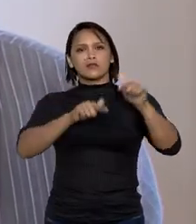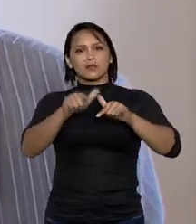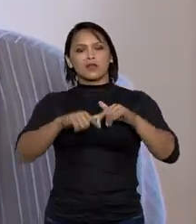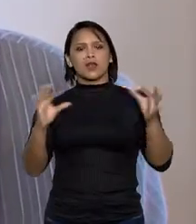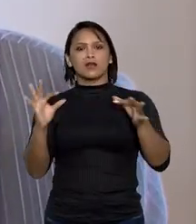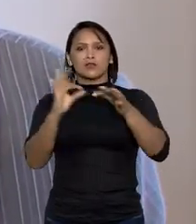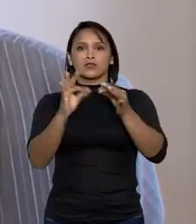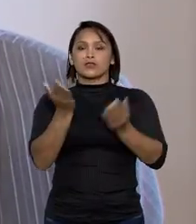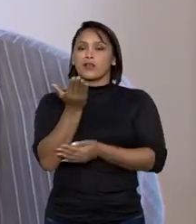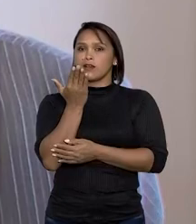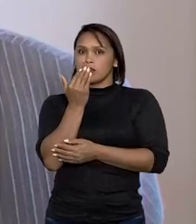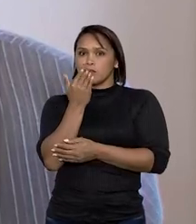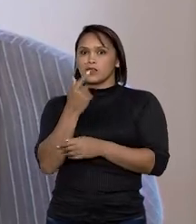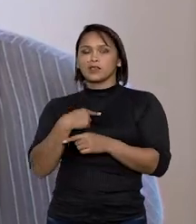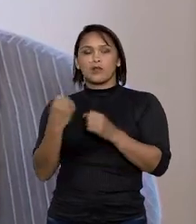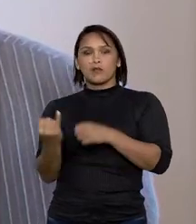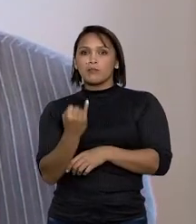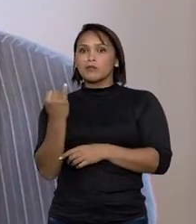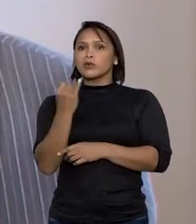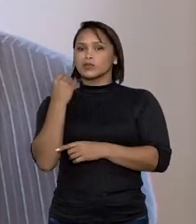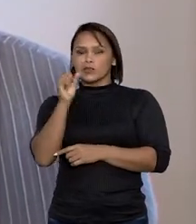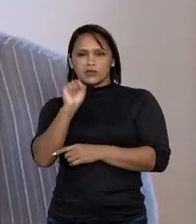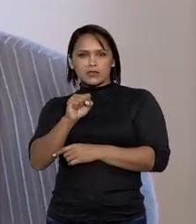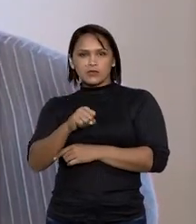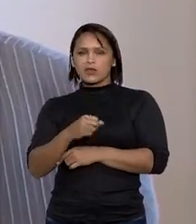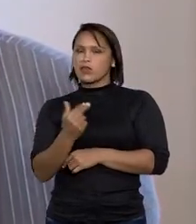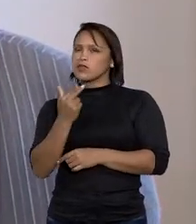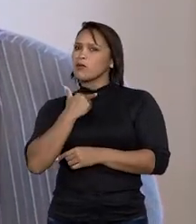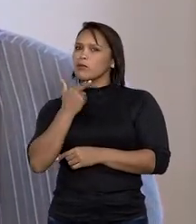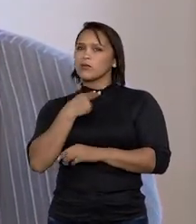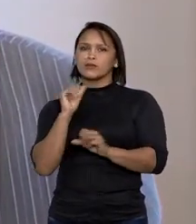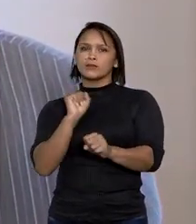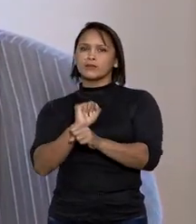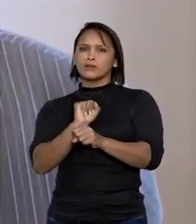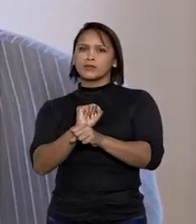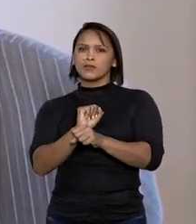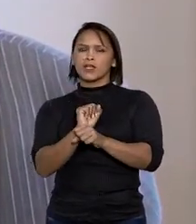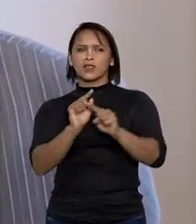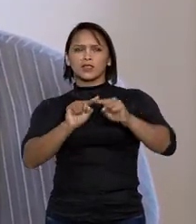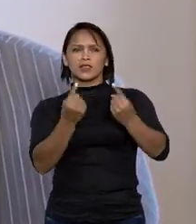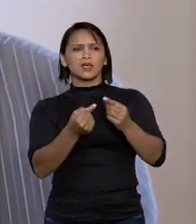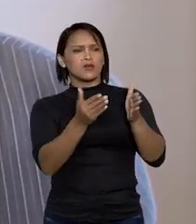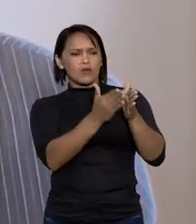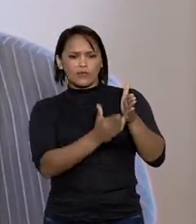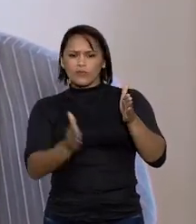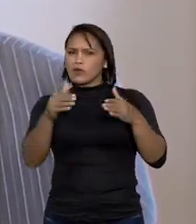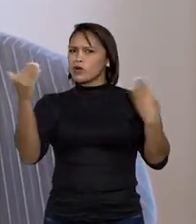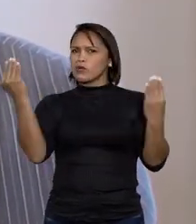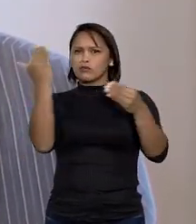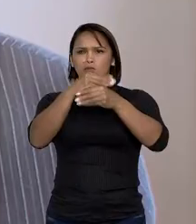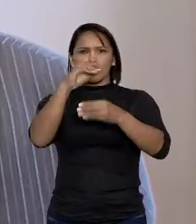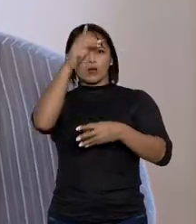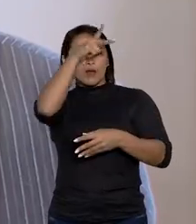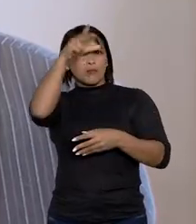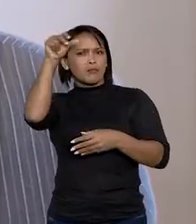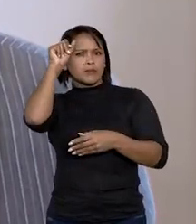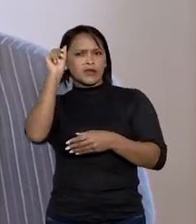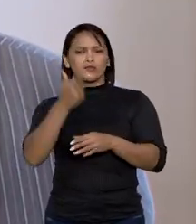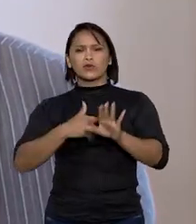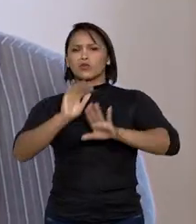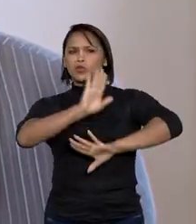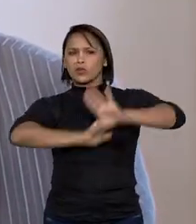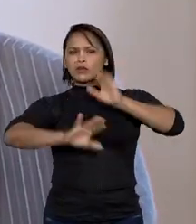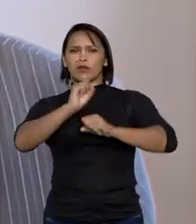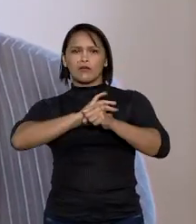associadas a alimentação são essenciais e não podem ser paralisadas nem mesmo durante um determinado para